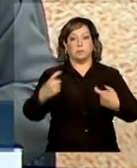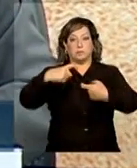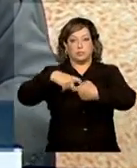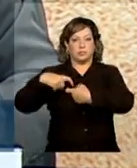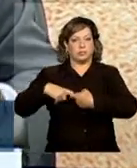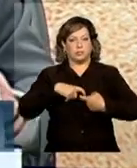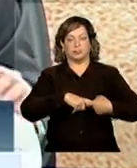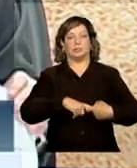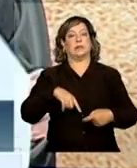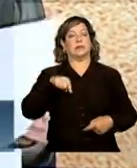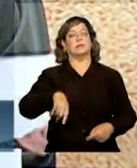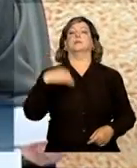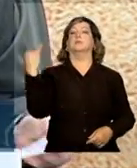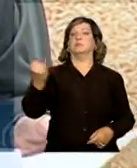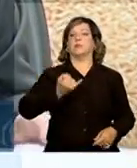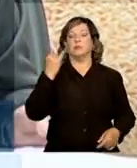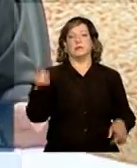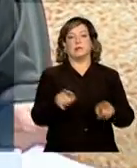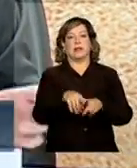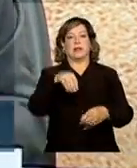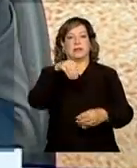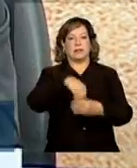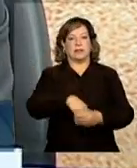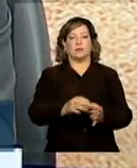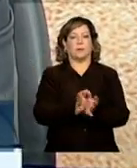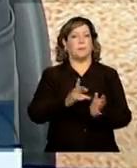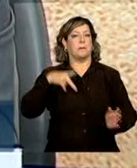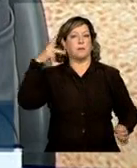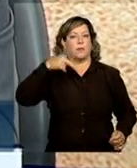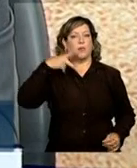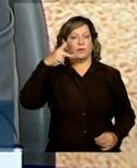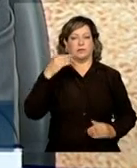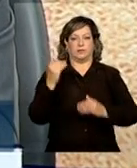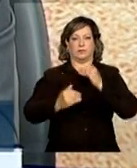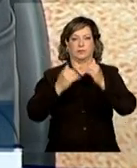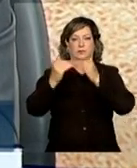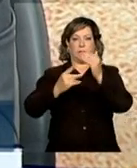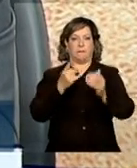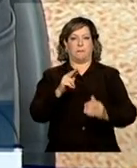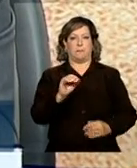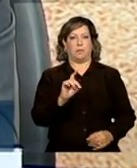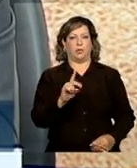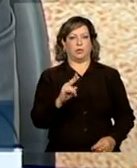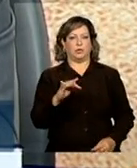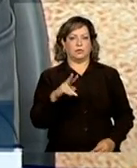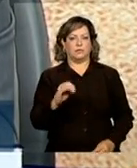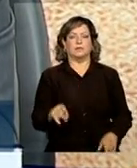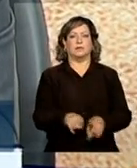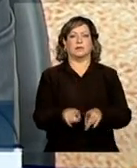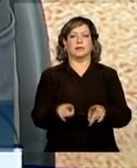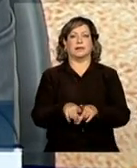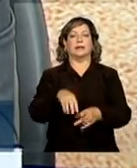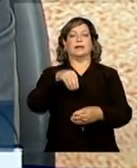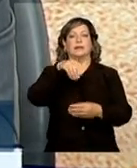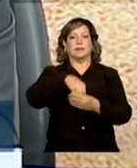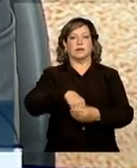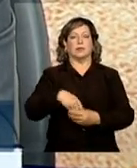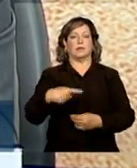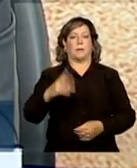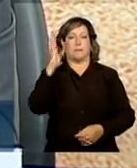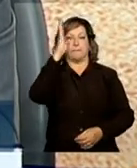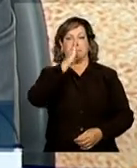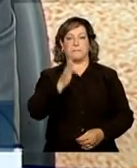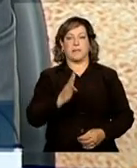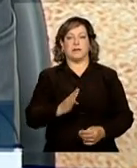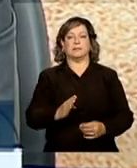ela também é um Marco dentro da política eh de desenvolvimento produtivo e dentro da da do do do Brasil maior